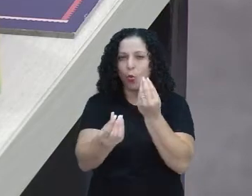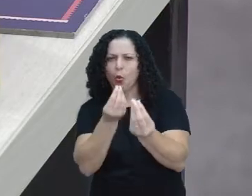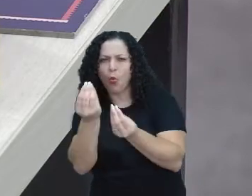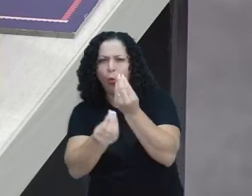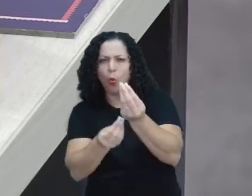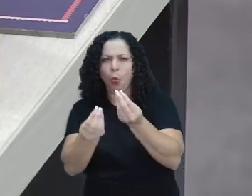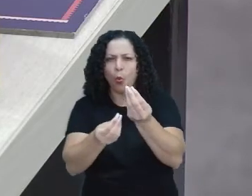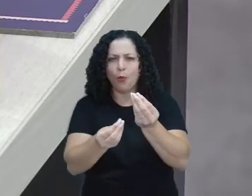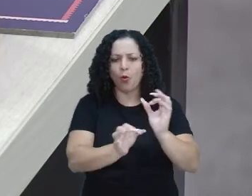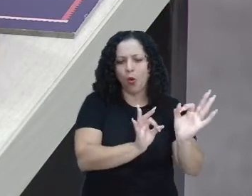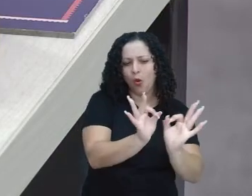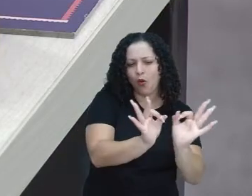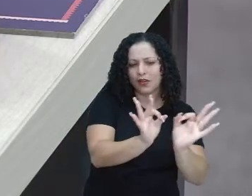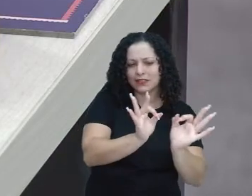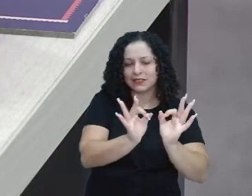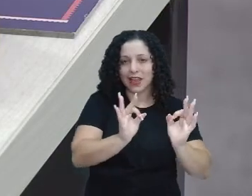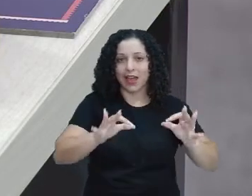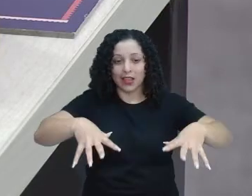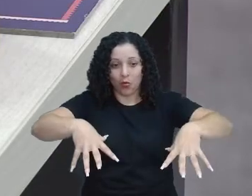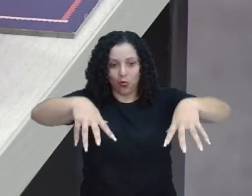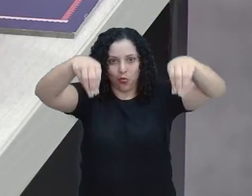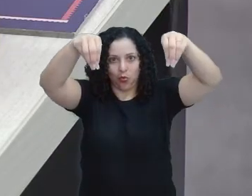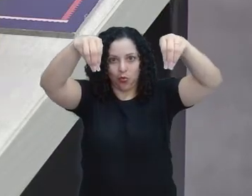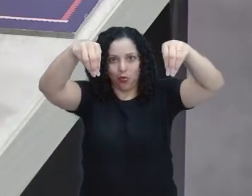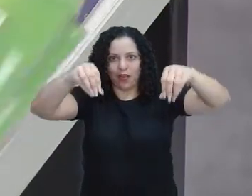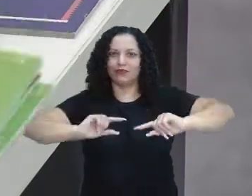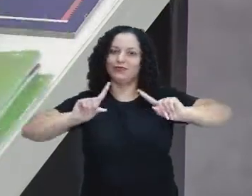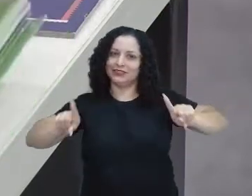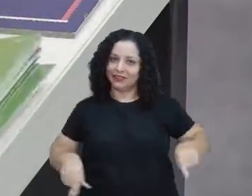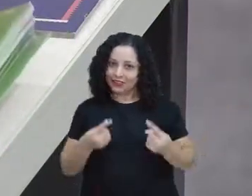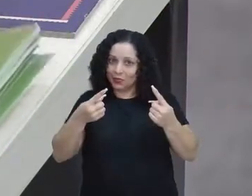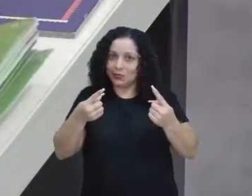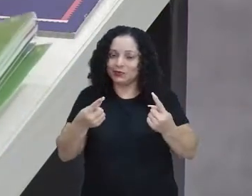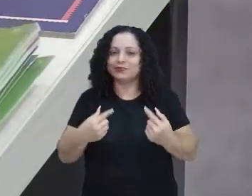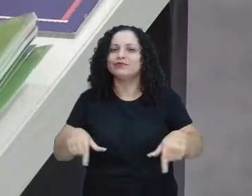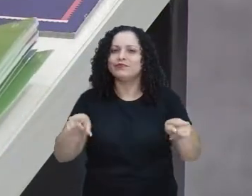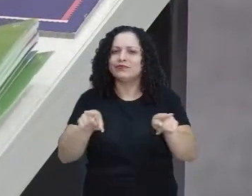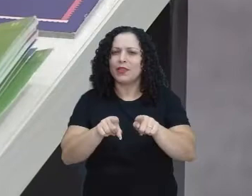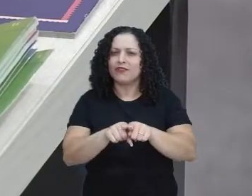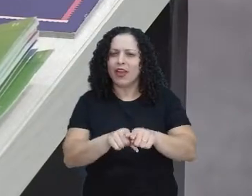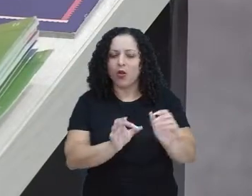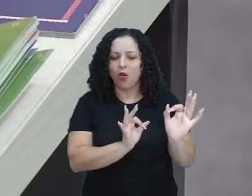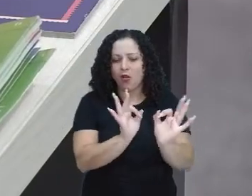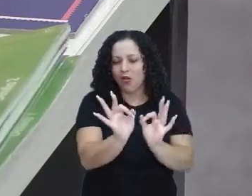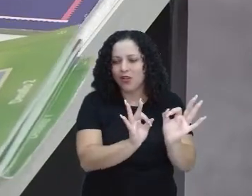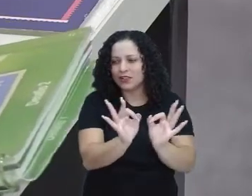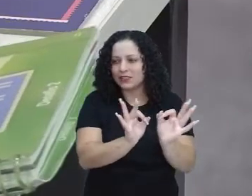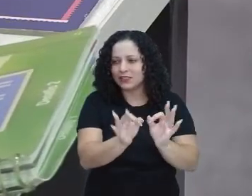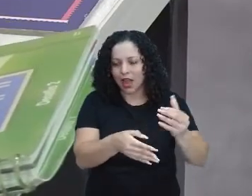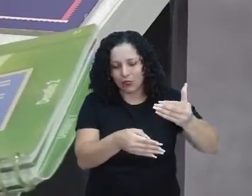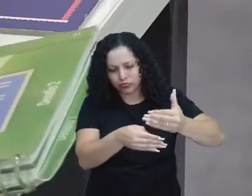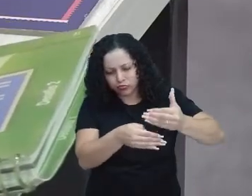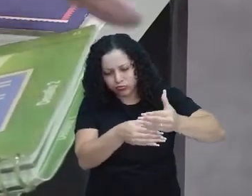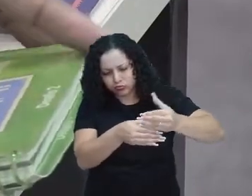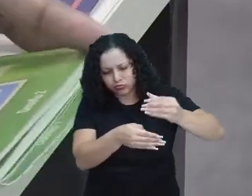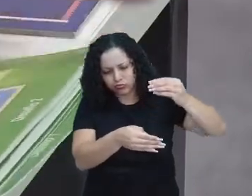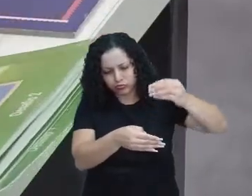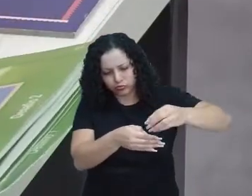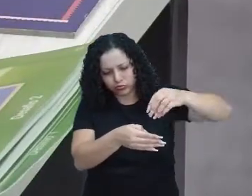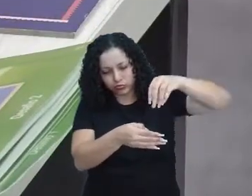quero a configuração do castelinho, né? É um desafio, e aí ele vai montar aqui, ó,